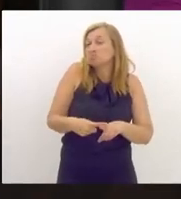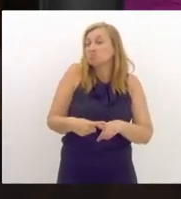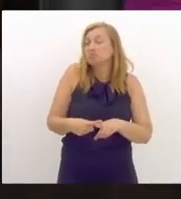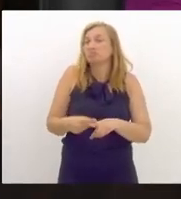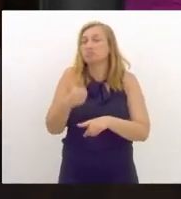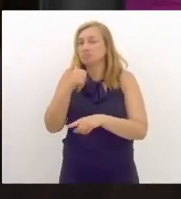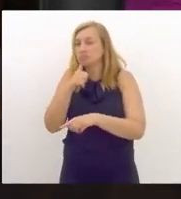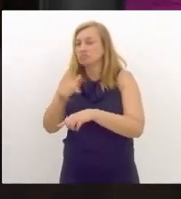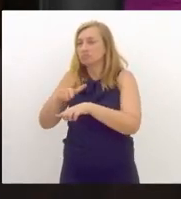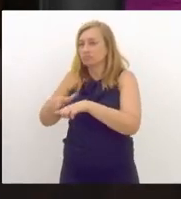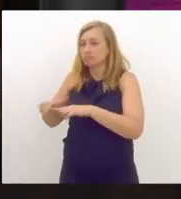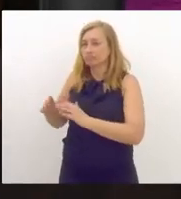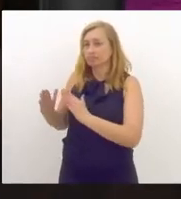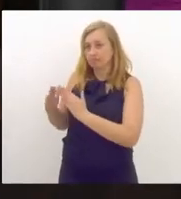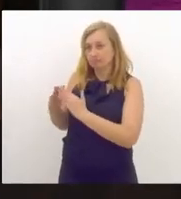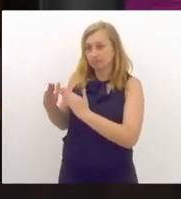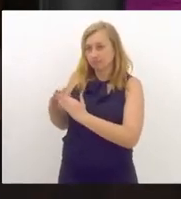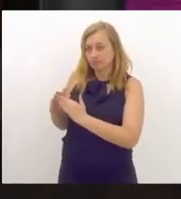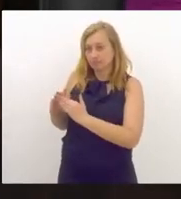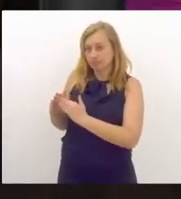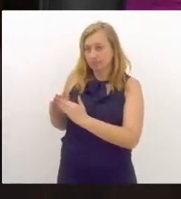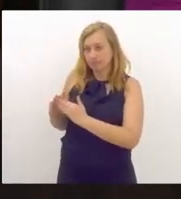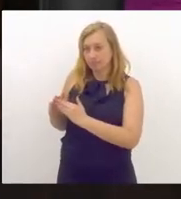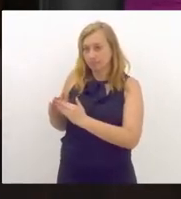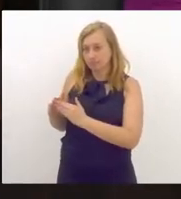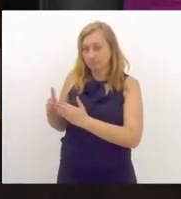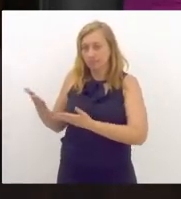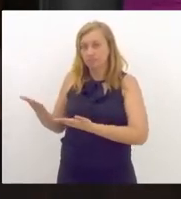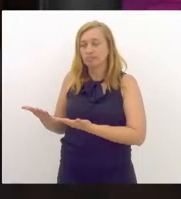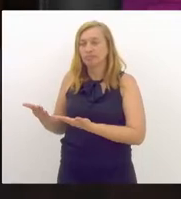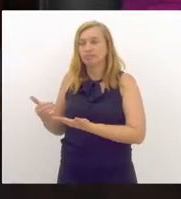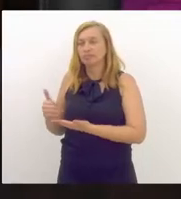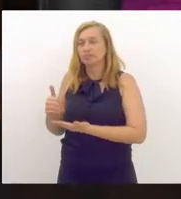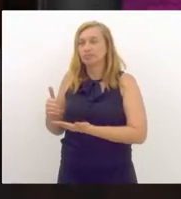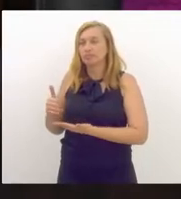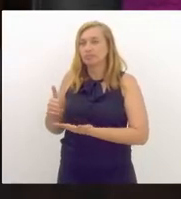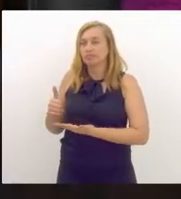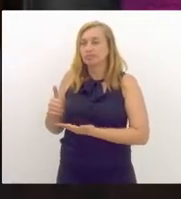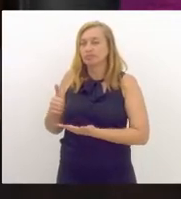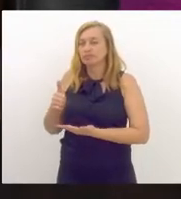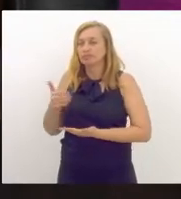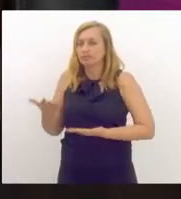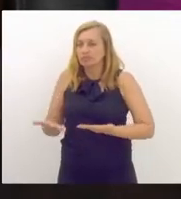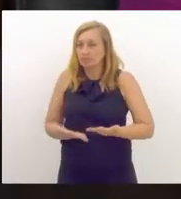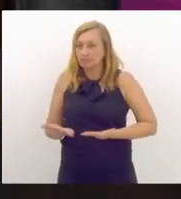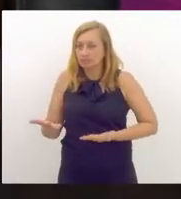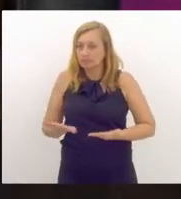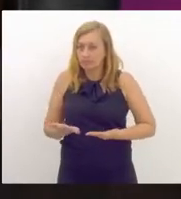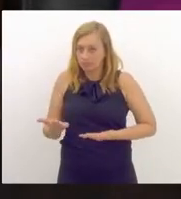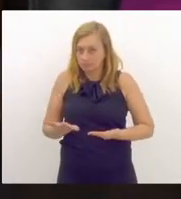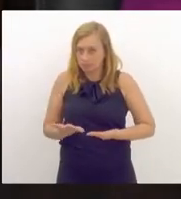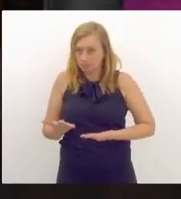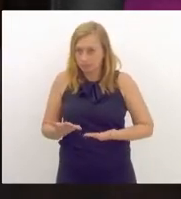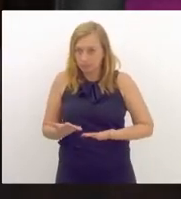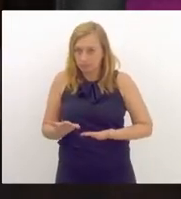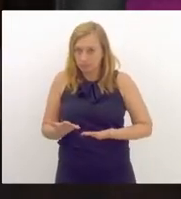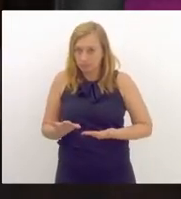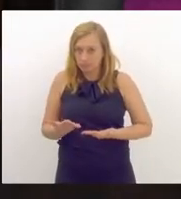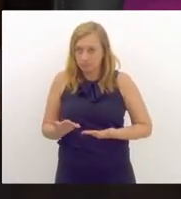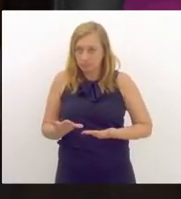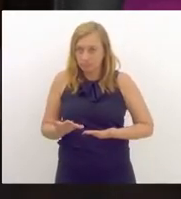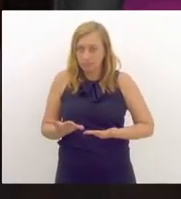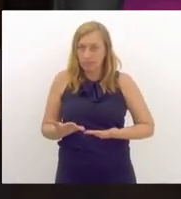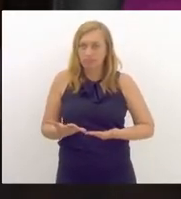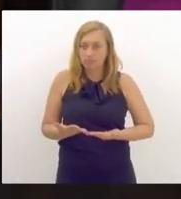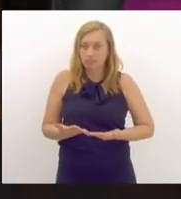doméstica ela trabalha no ambiente com os empregadores com os próprios empregadores